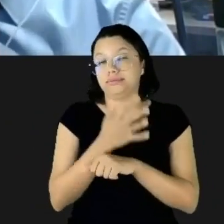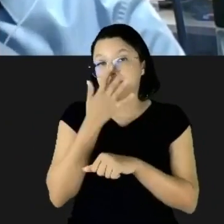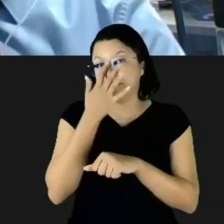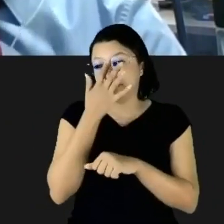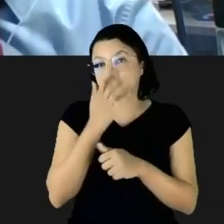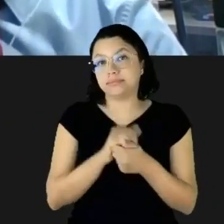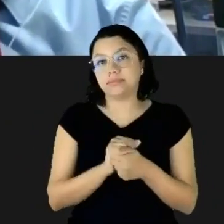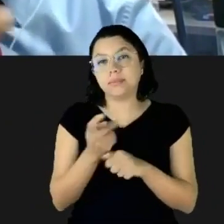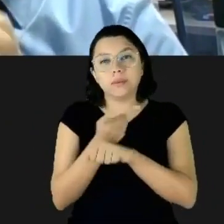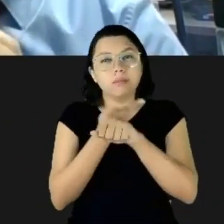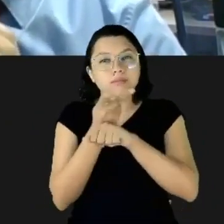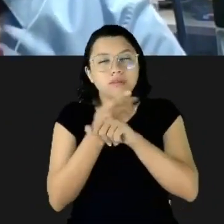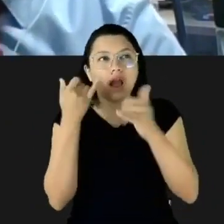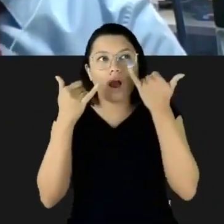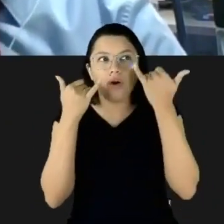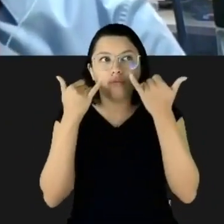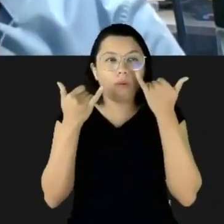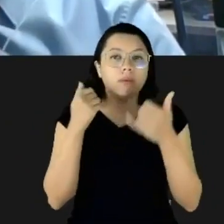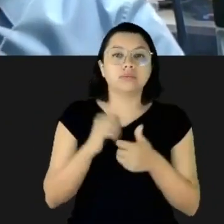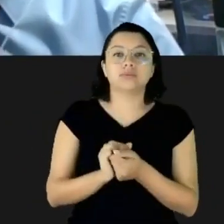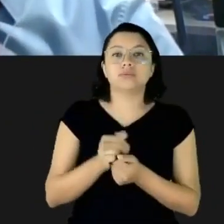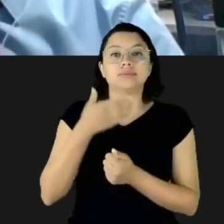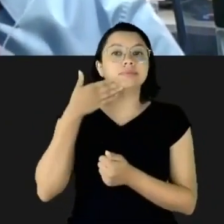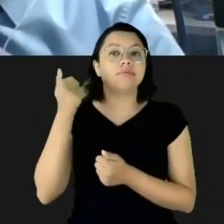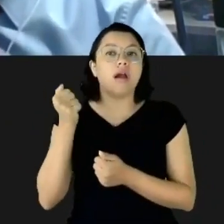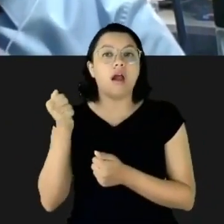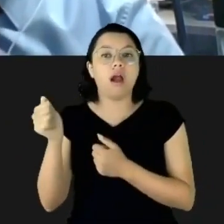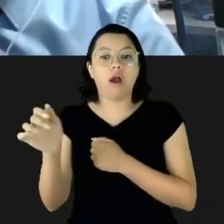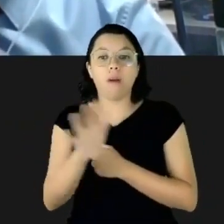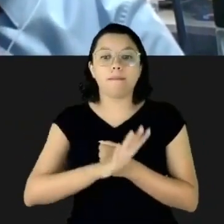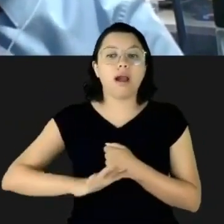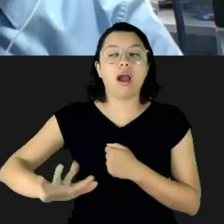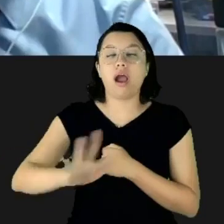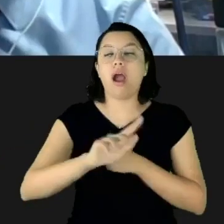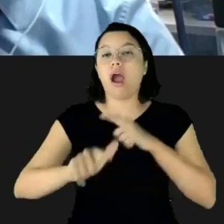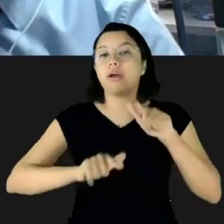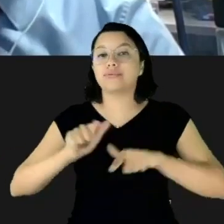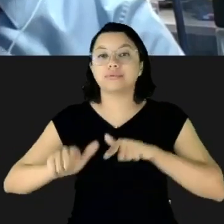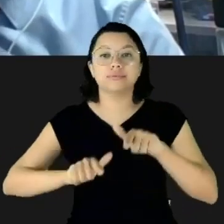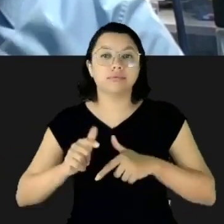é buscar informações, melhorar o ambiente de trabalho,